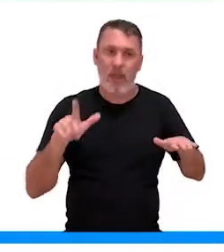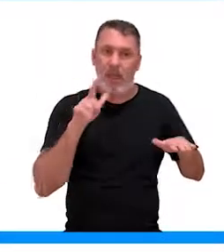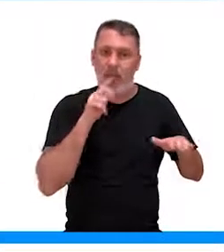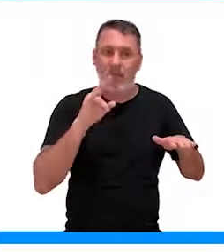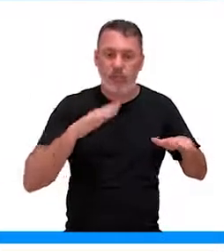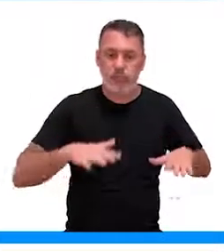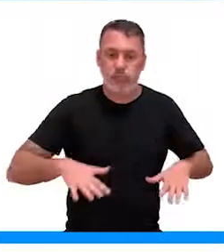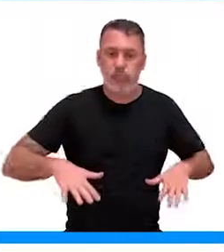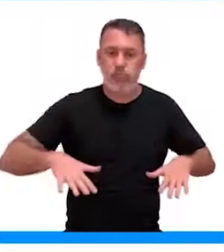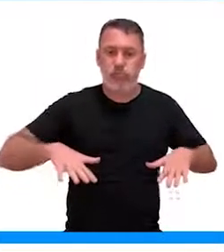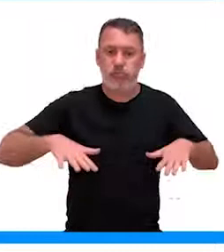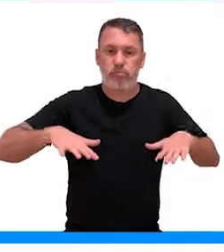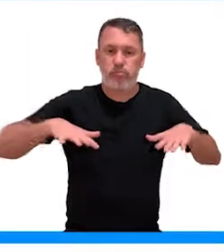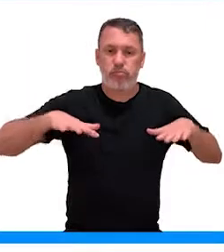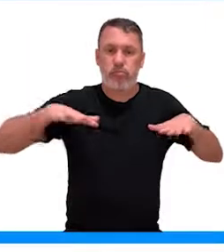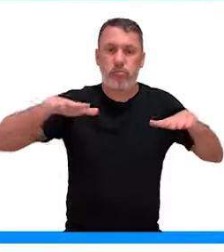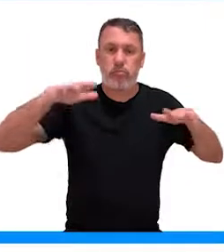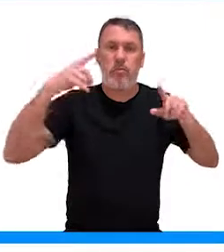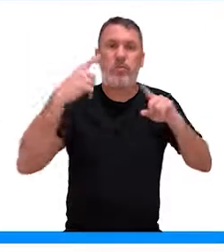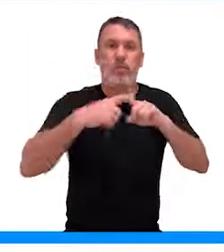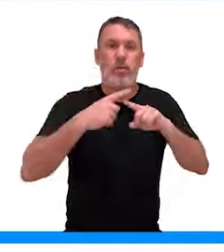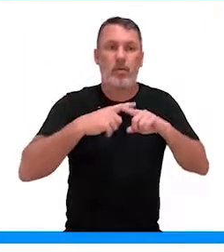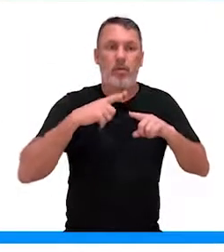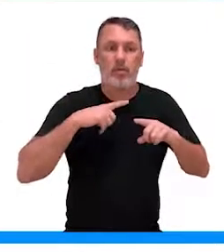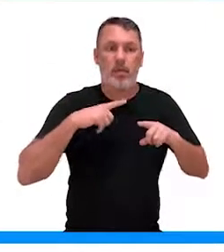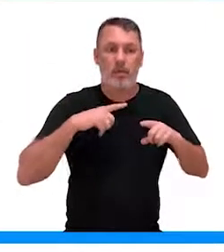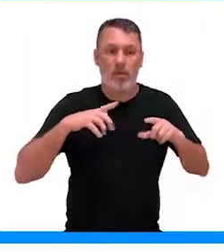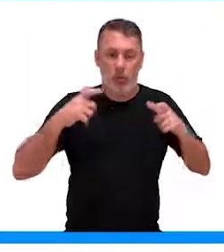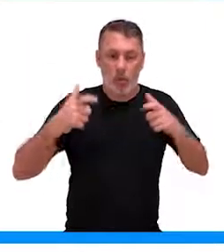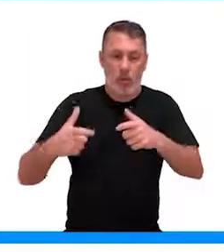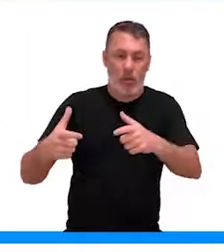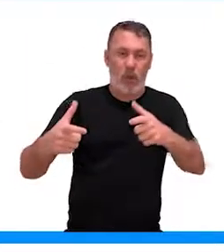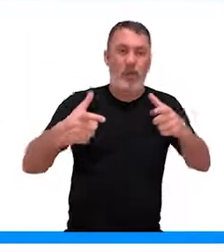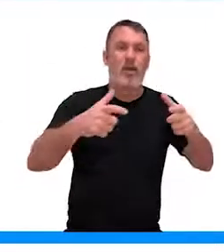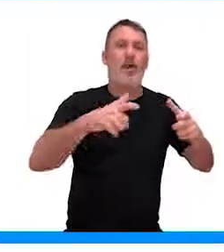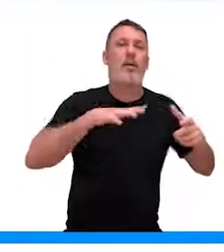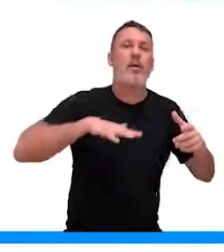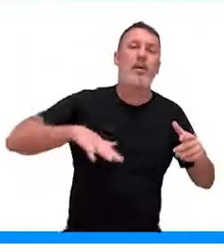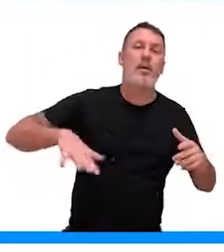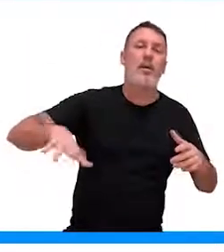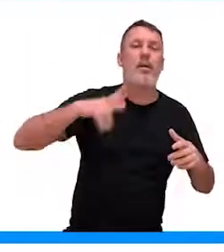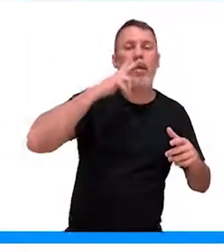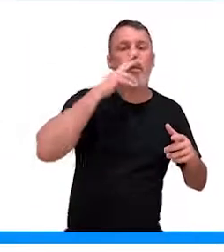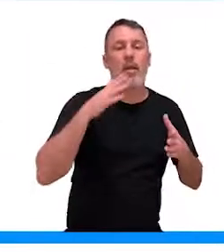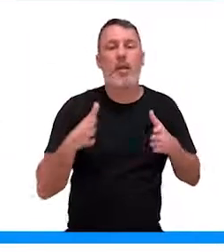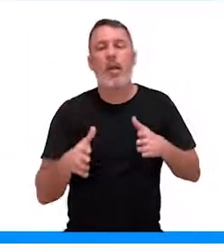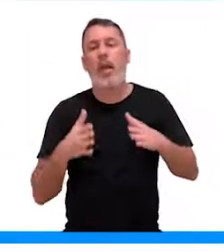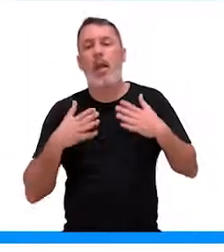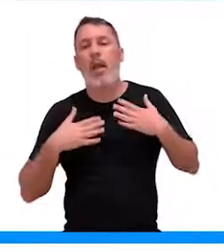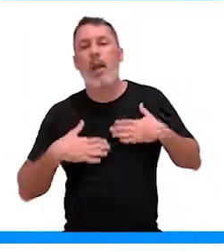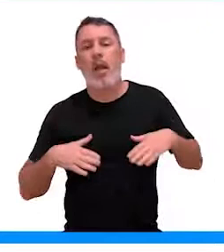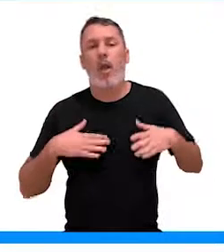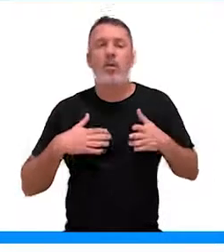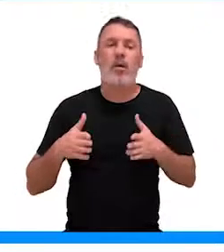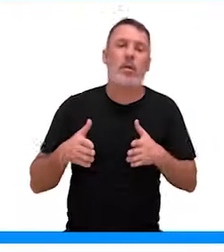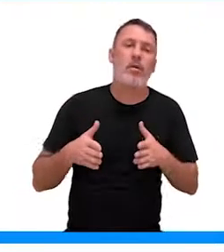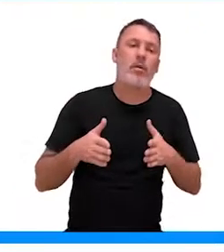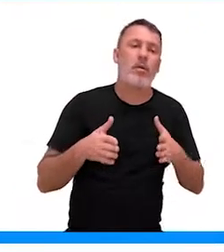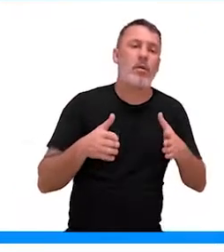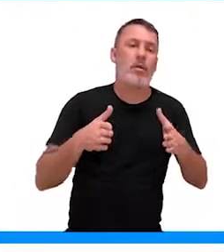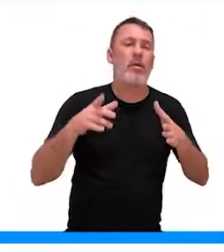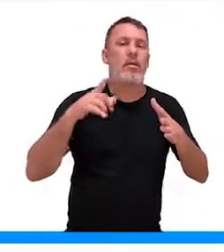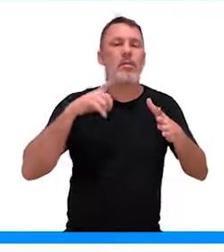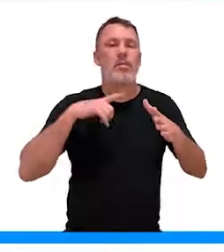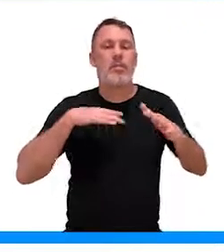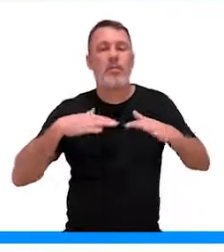de material sedimentar, justamente por se formarem em ambientes mais calmos nesse sentido, tá? Com